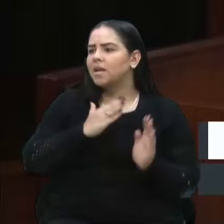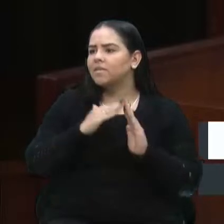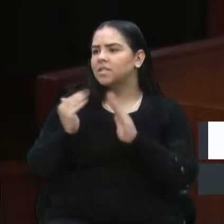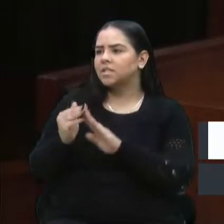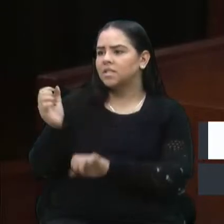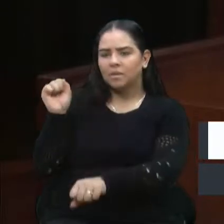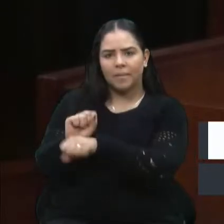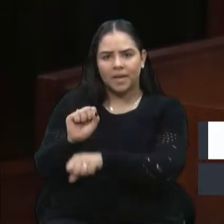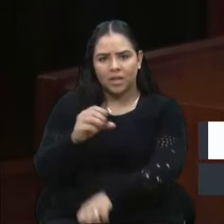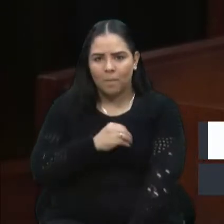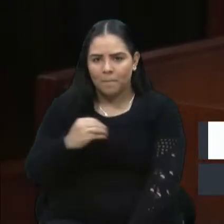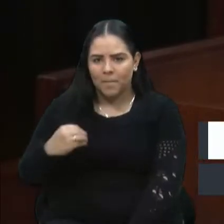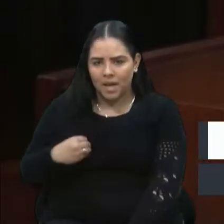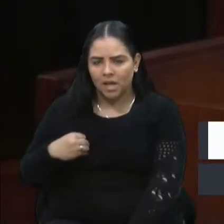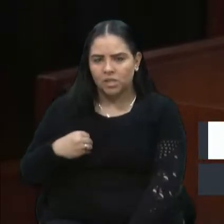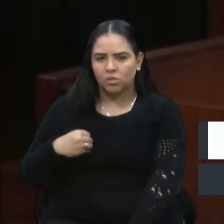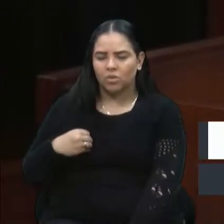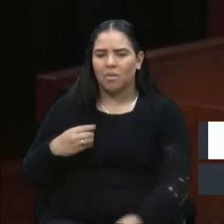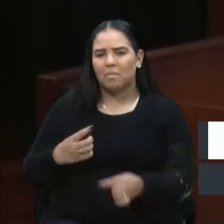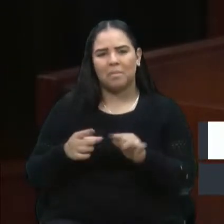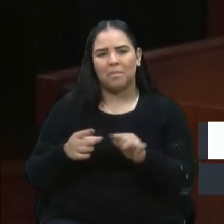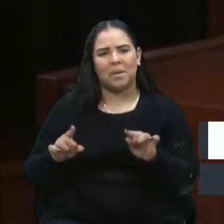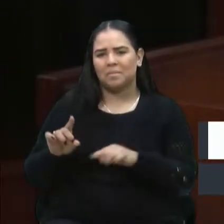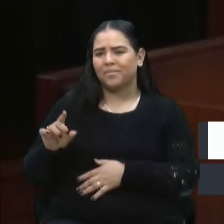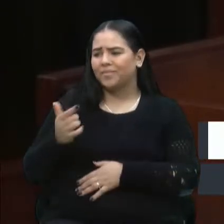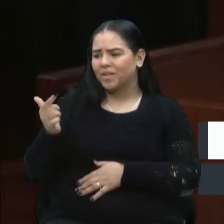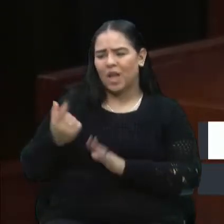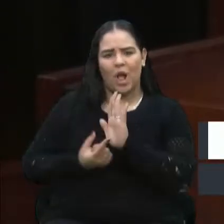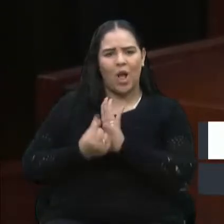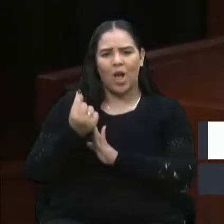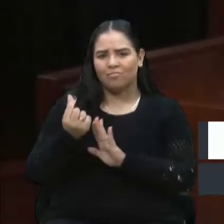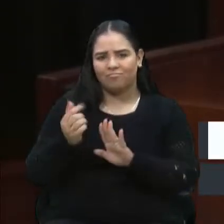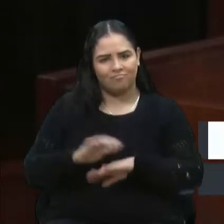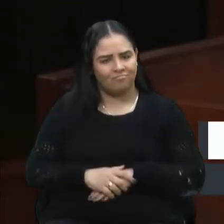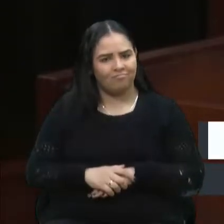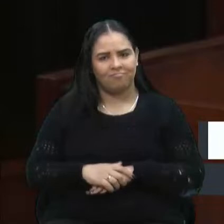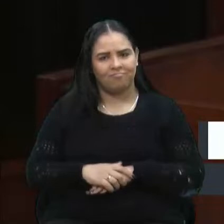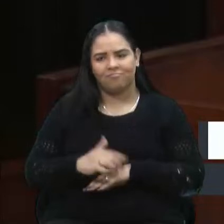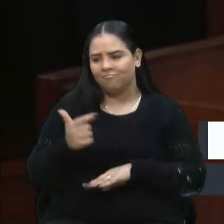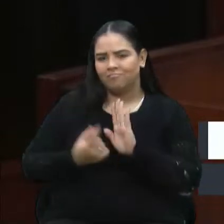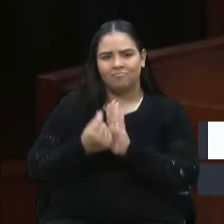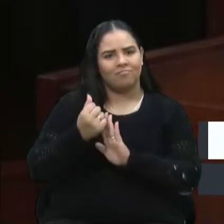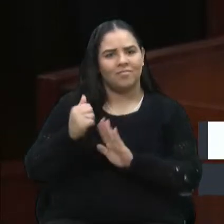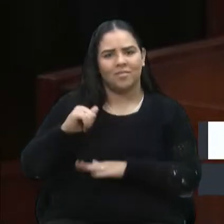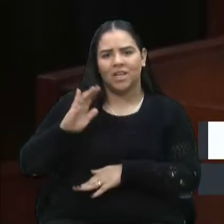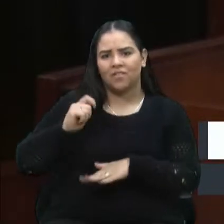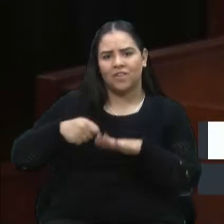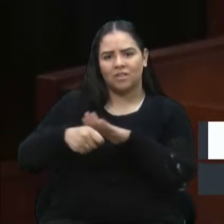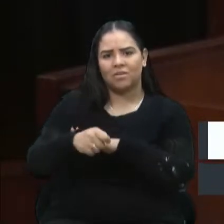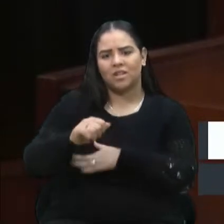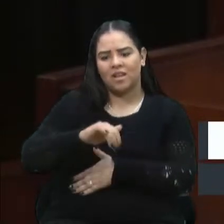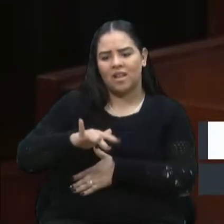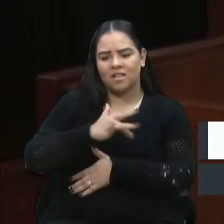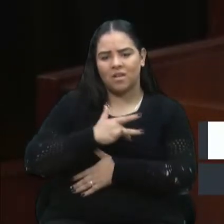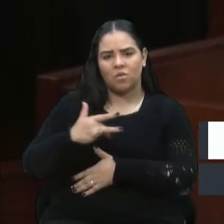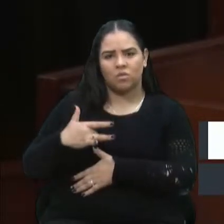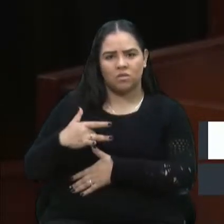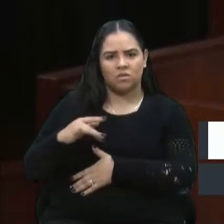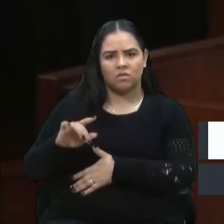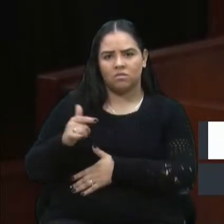esperando consulta. Porque não vai ter orçamento para aumentar investimento na área da saúde. Não vai